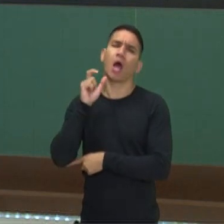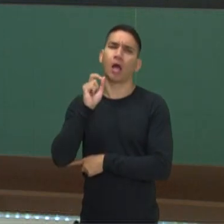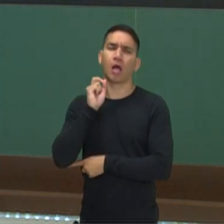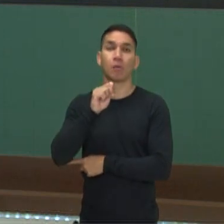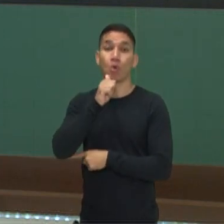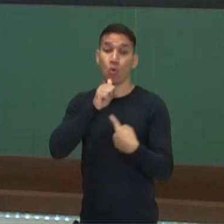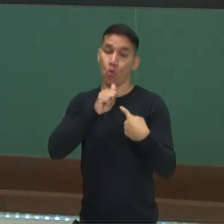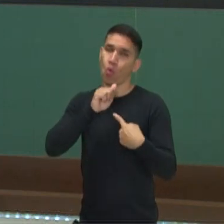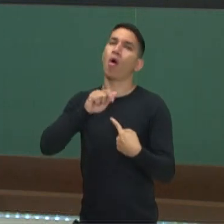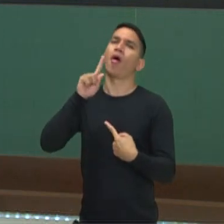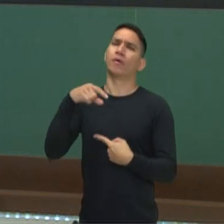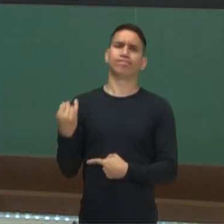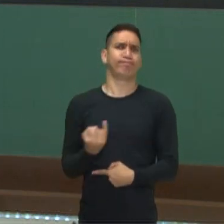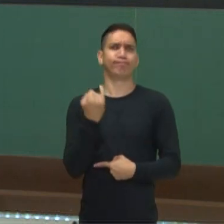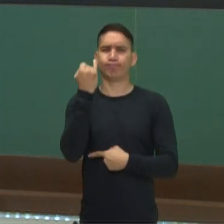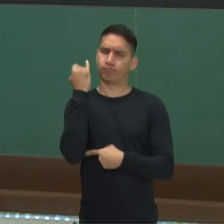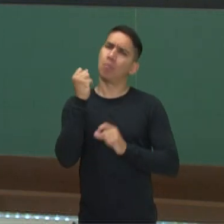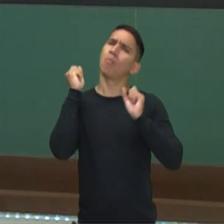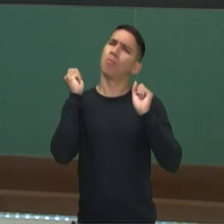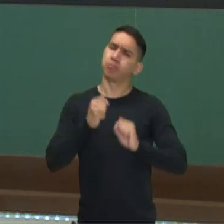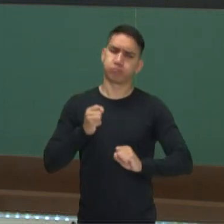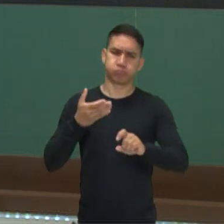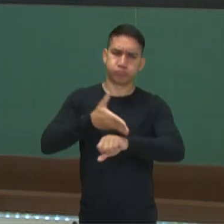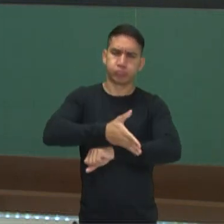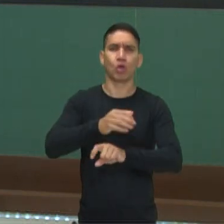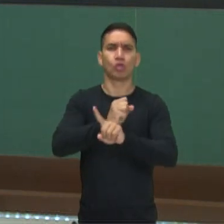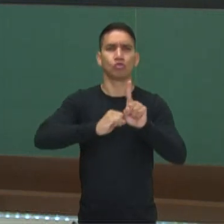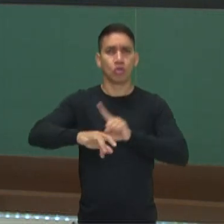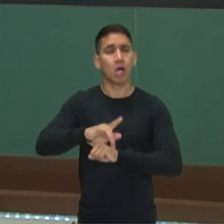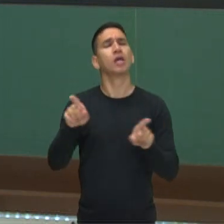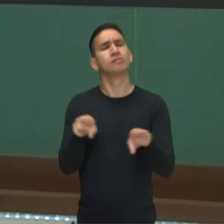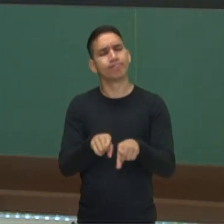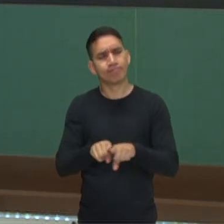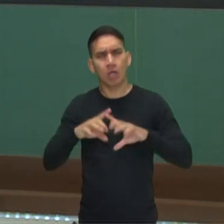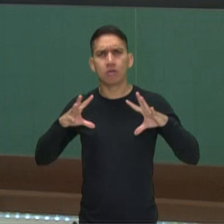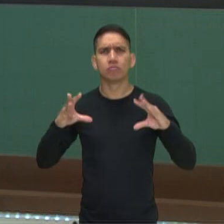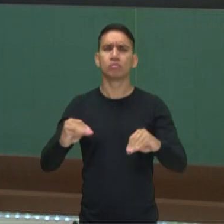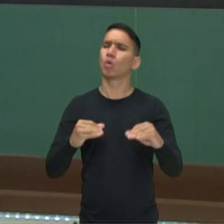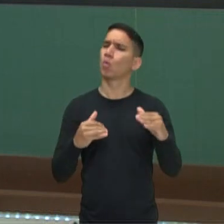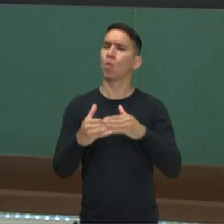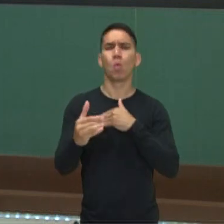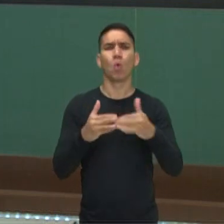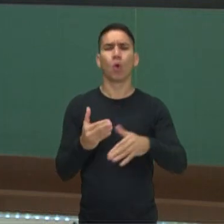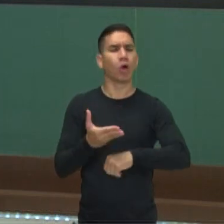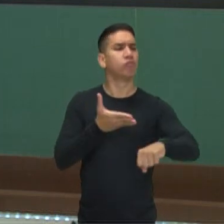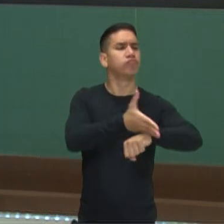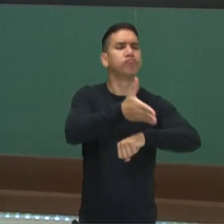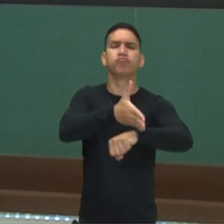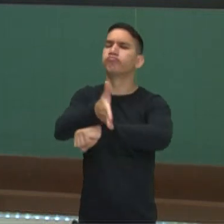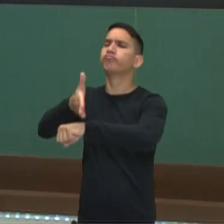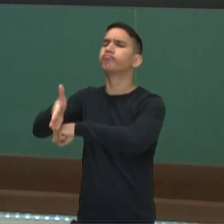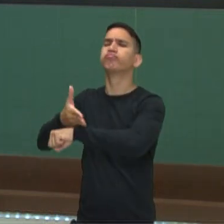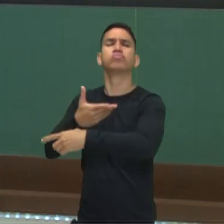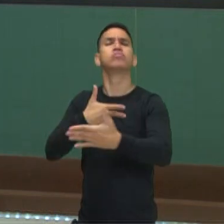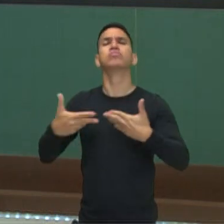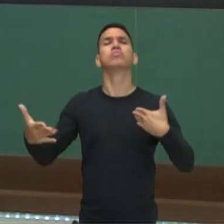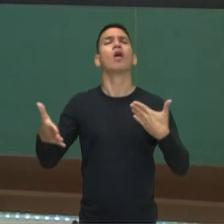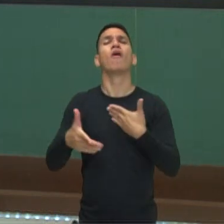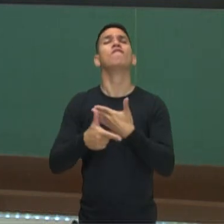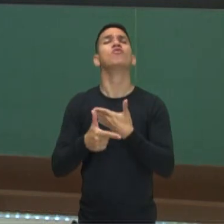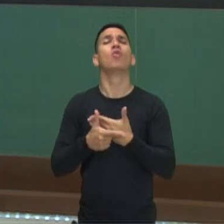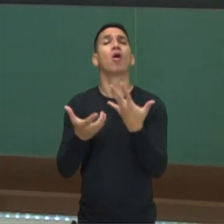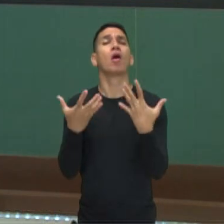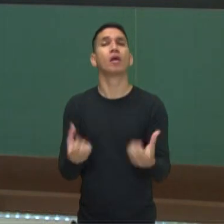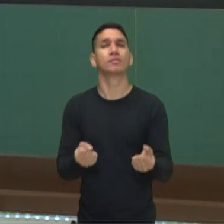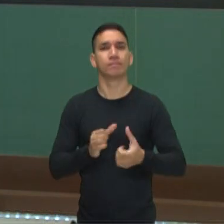que ela pode fazer qualquer coisa, né? Nós somos capazes aí de desempenhar a função que a gente bem